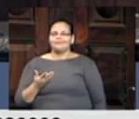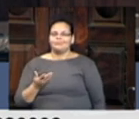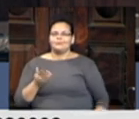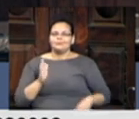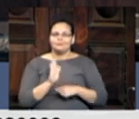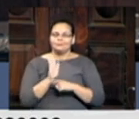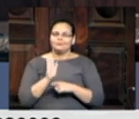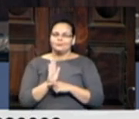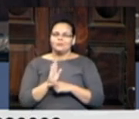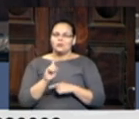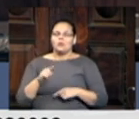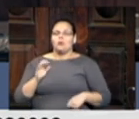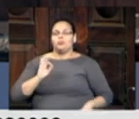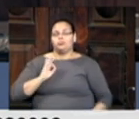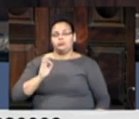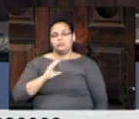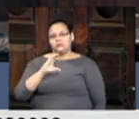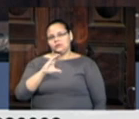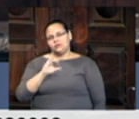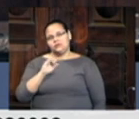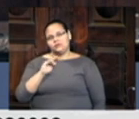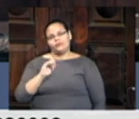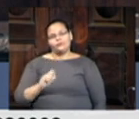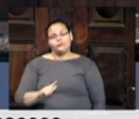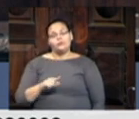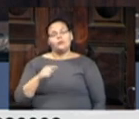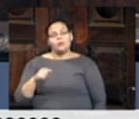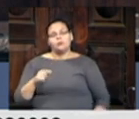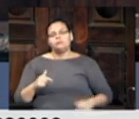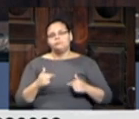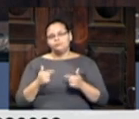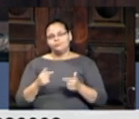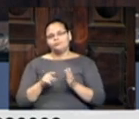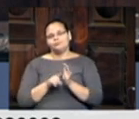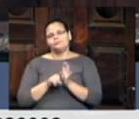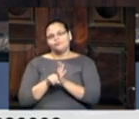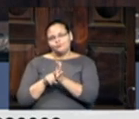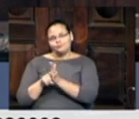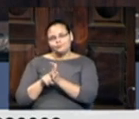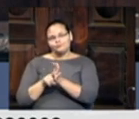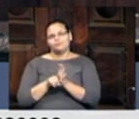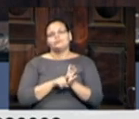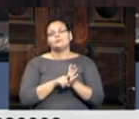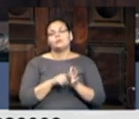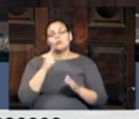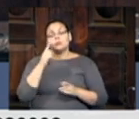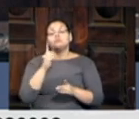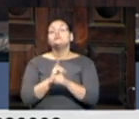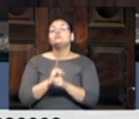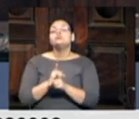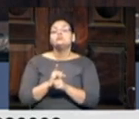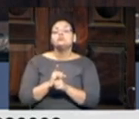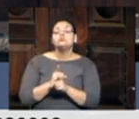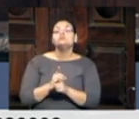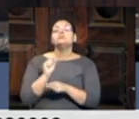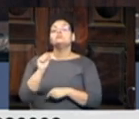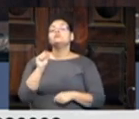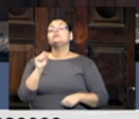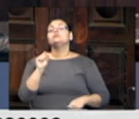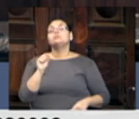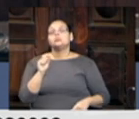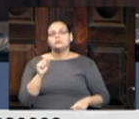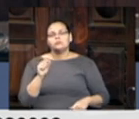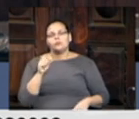Civil, quando avança na investigação, na autuação em flagrante, o que descobre?